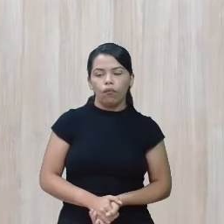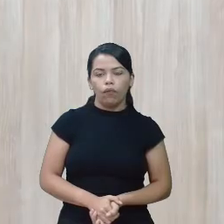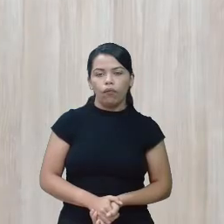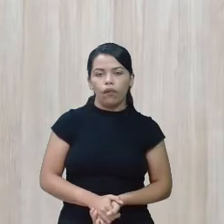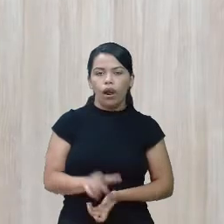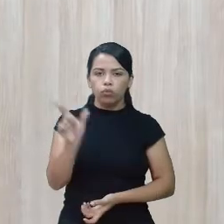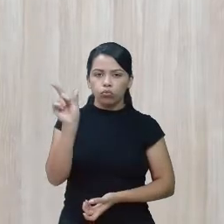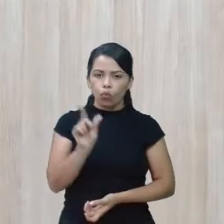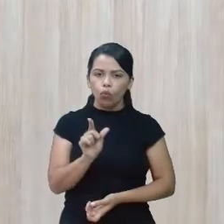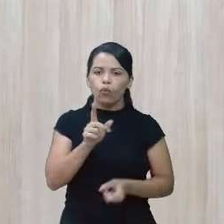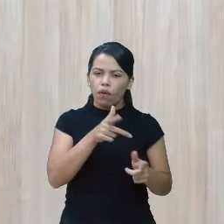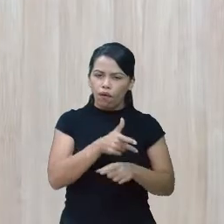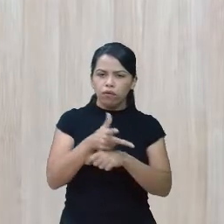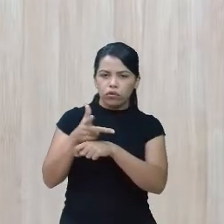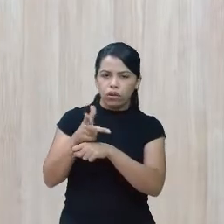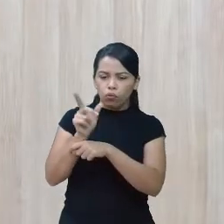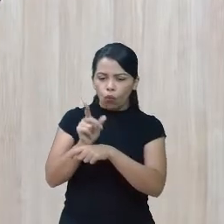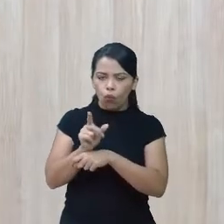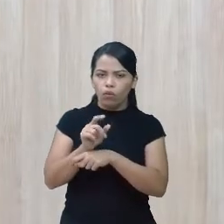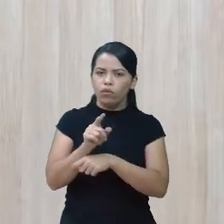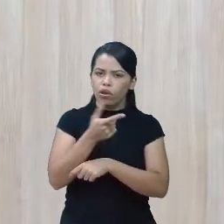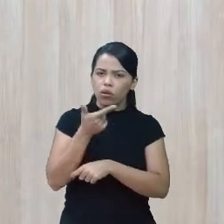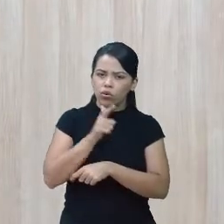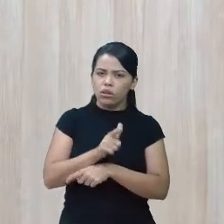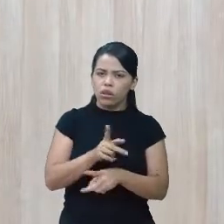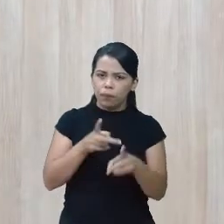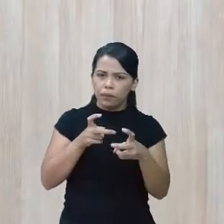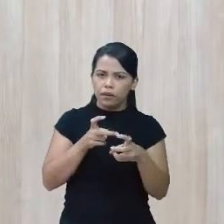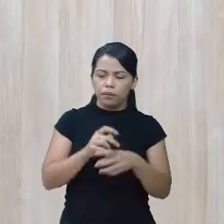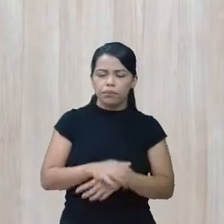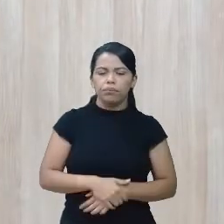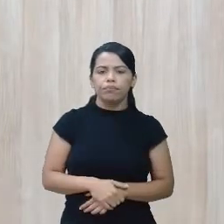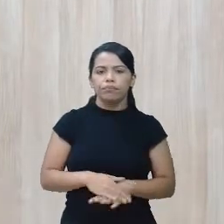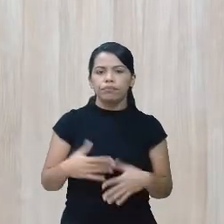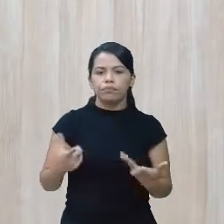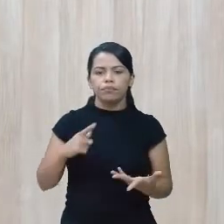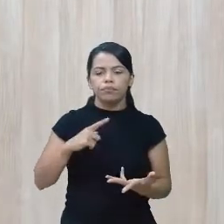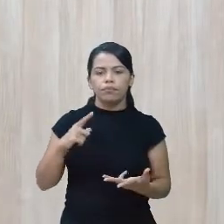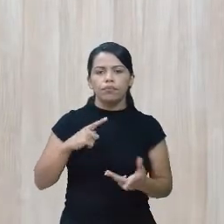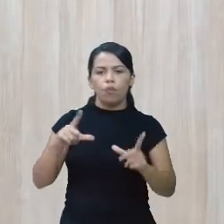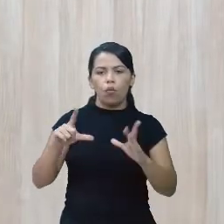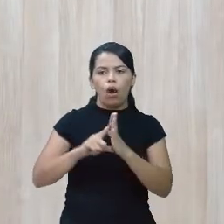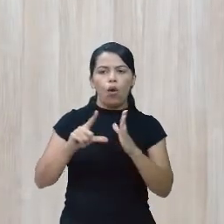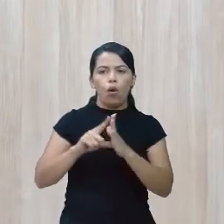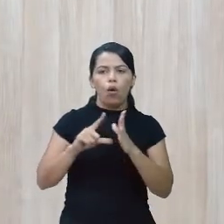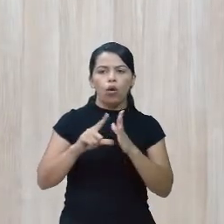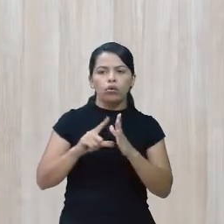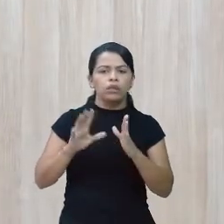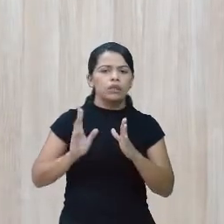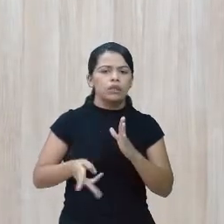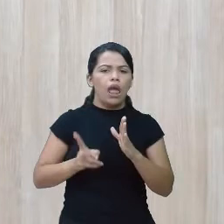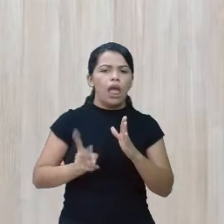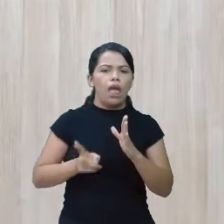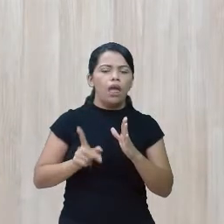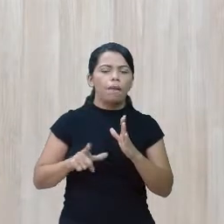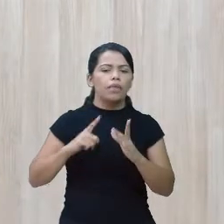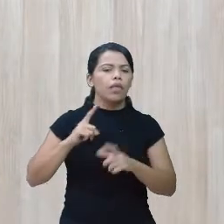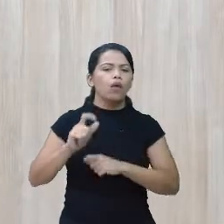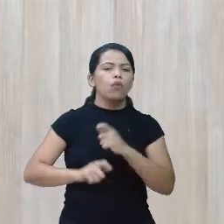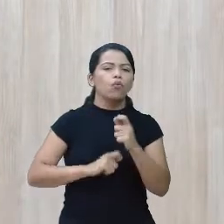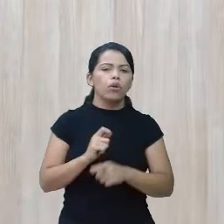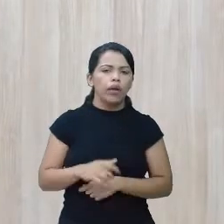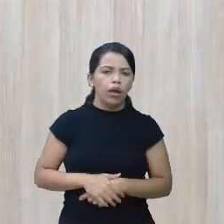Curtinho aí o vídeo, mas deu para vocês terem uma ideia. Aí a gente viu uma loja, né? A loja sempre tem o quê? Qual que